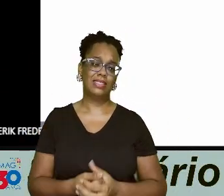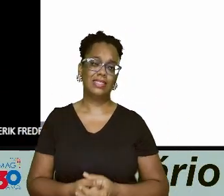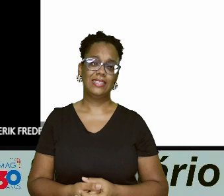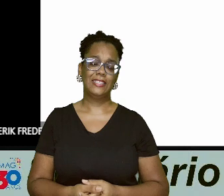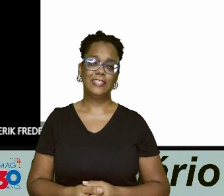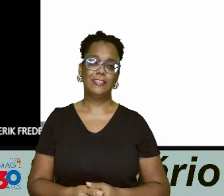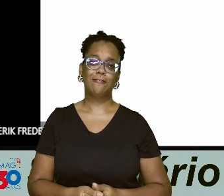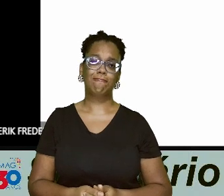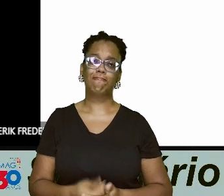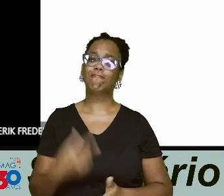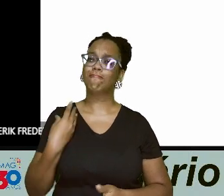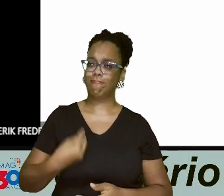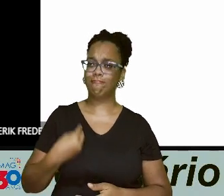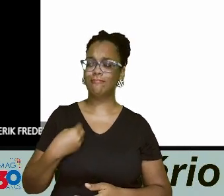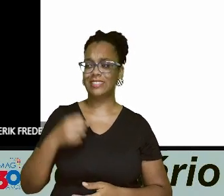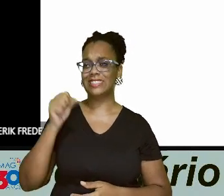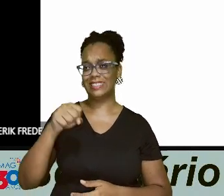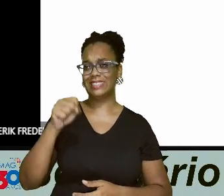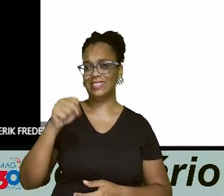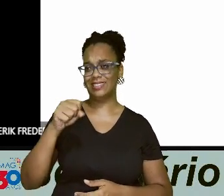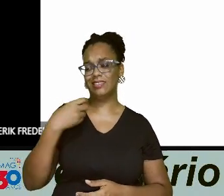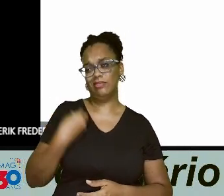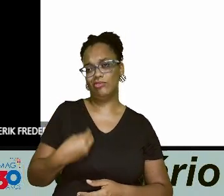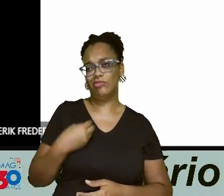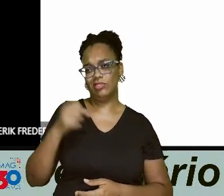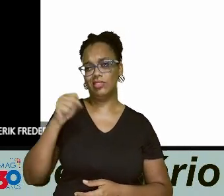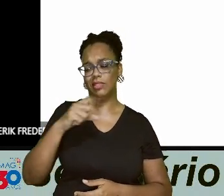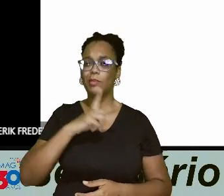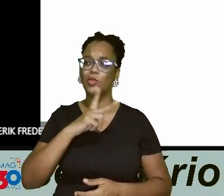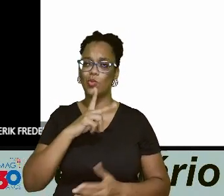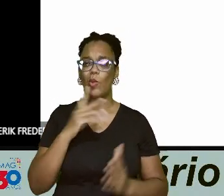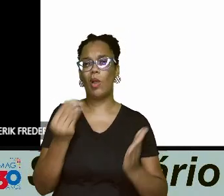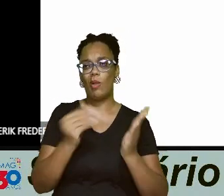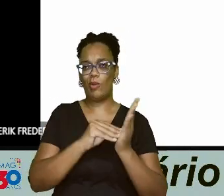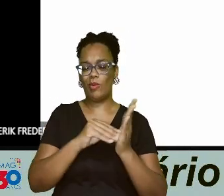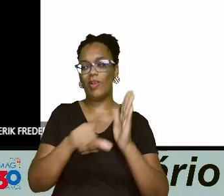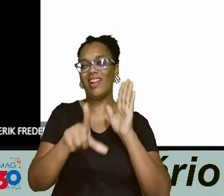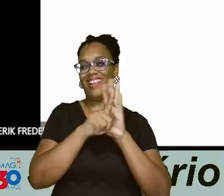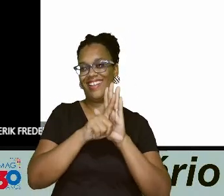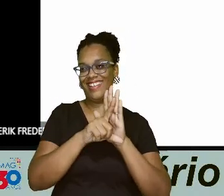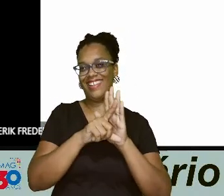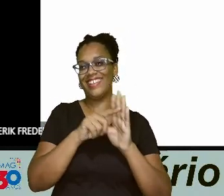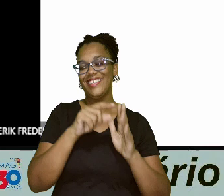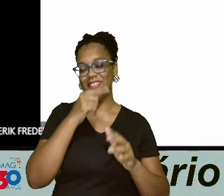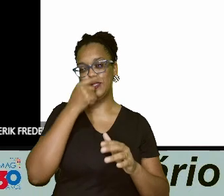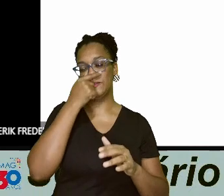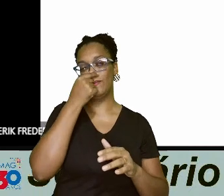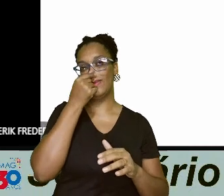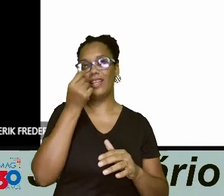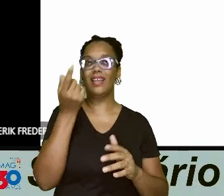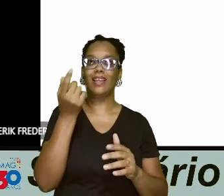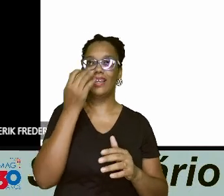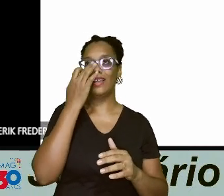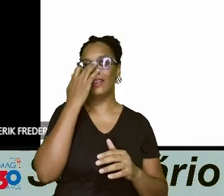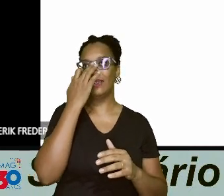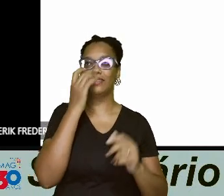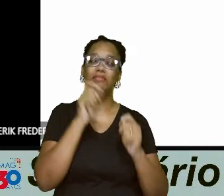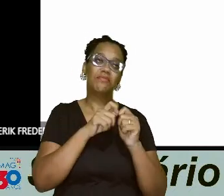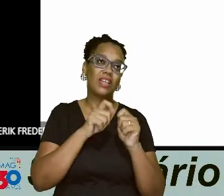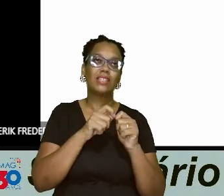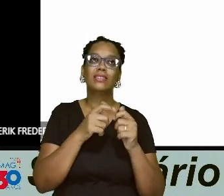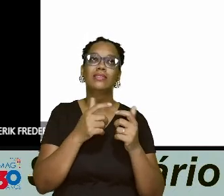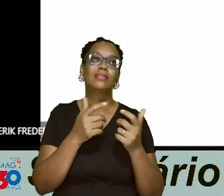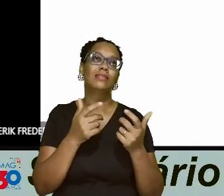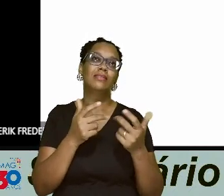houve sim, inclusive houve citação pessoal nos termos da lei, né? Que é feita